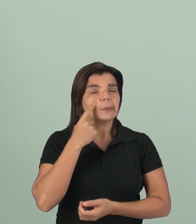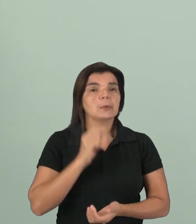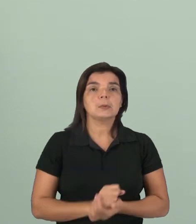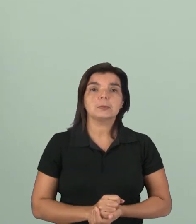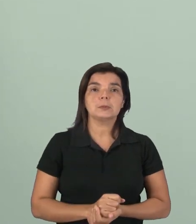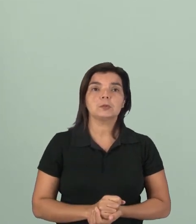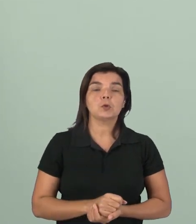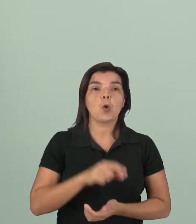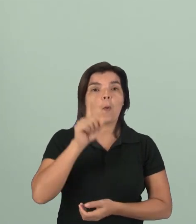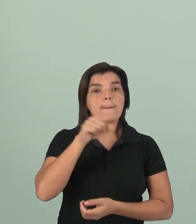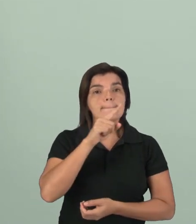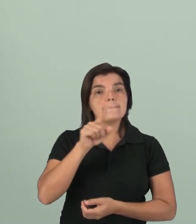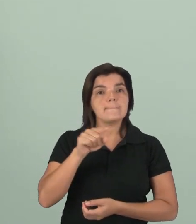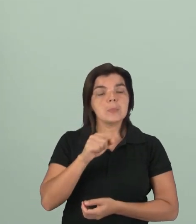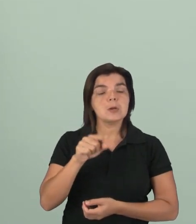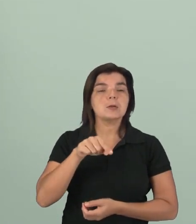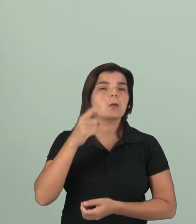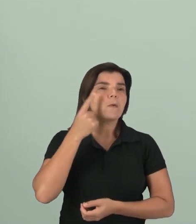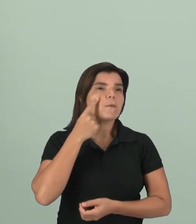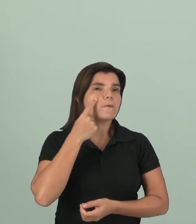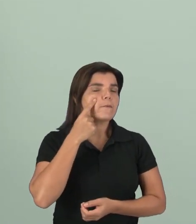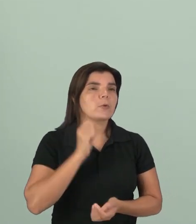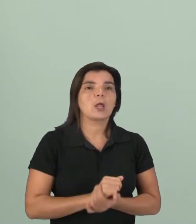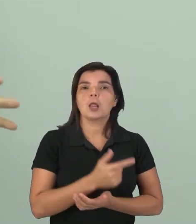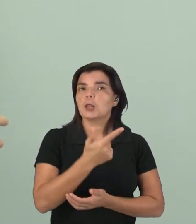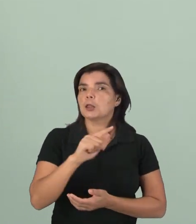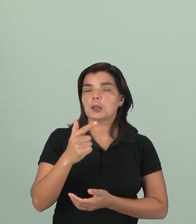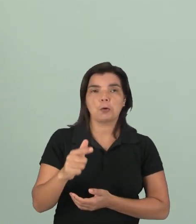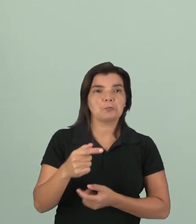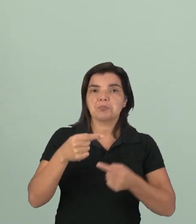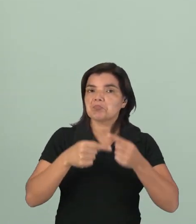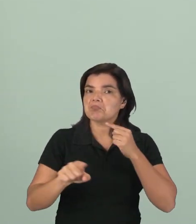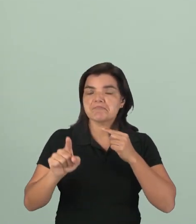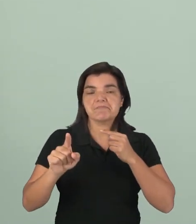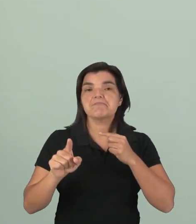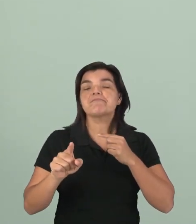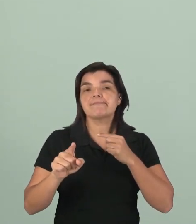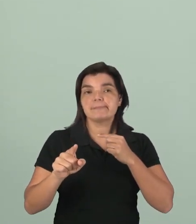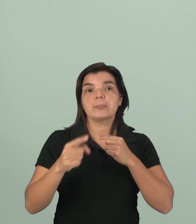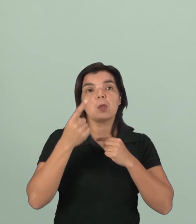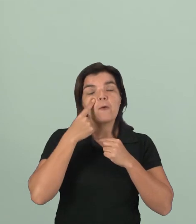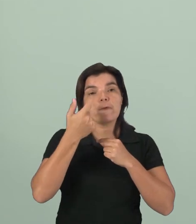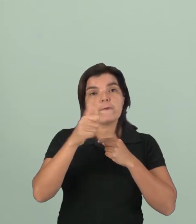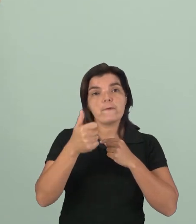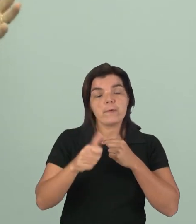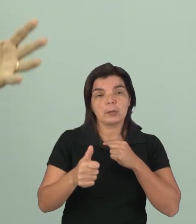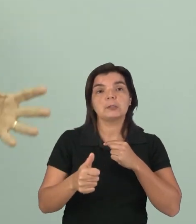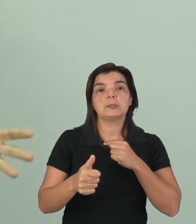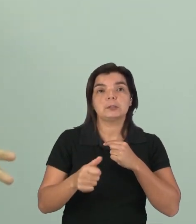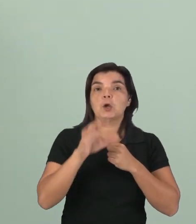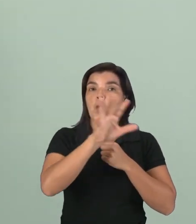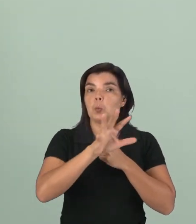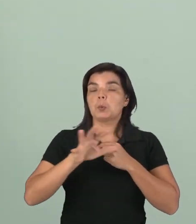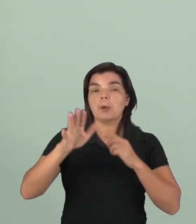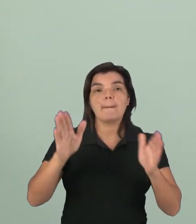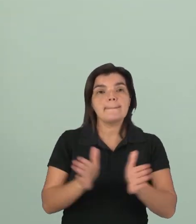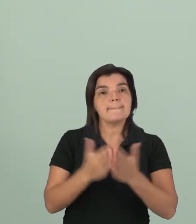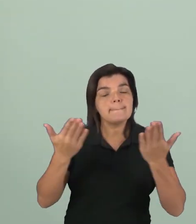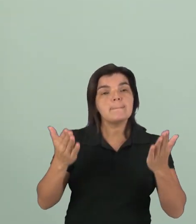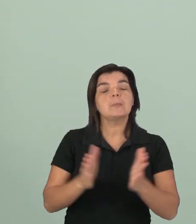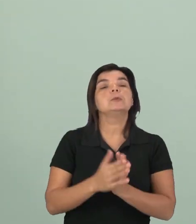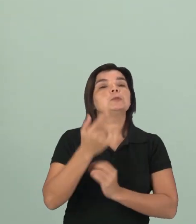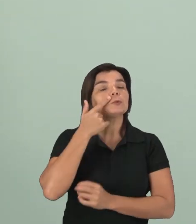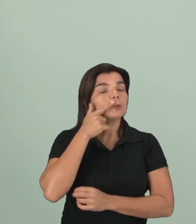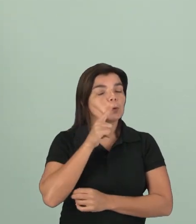um cancelamento daquelas que você vê que não tem muito a ver. E verificando que nas regiões mais pobres